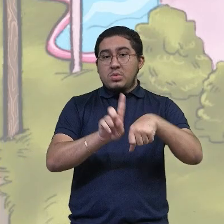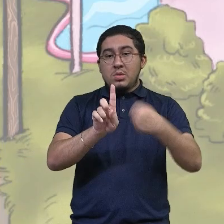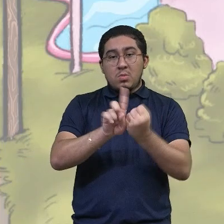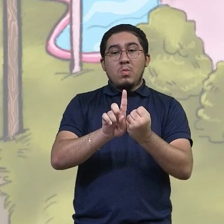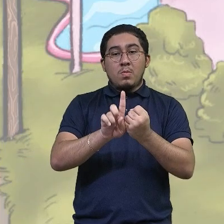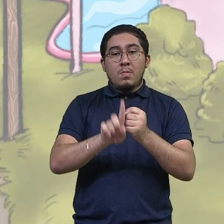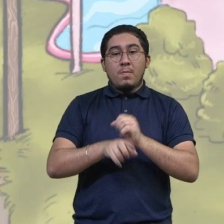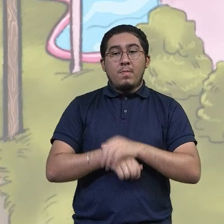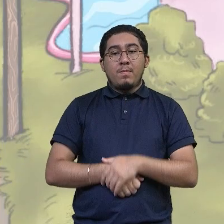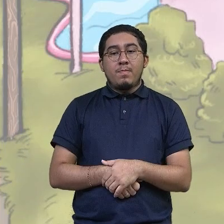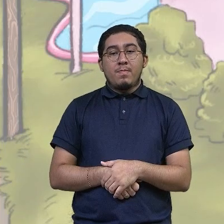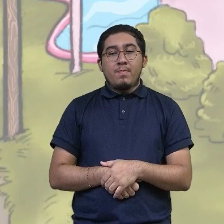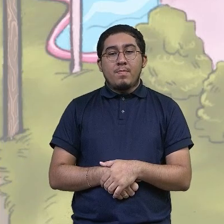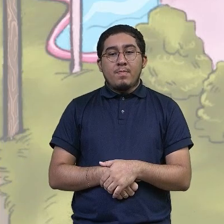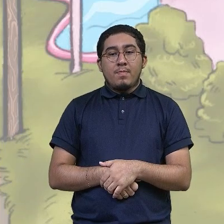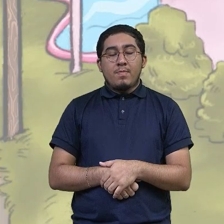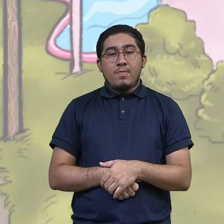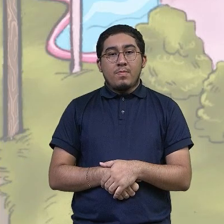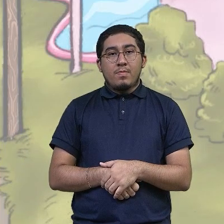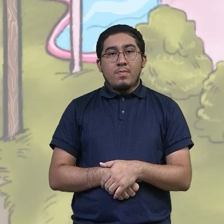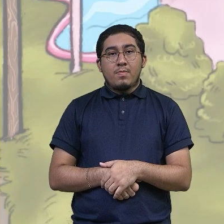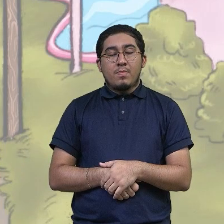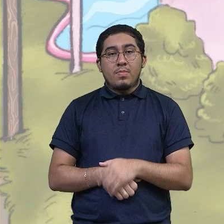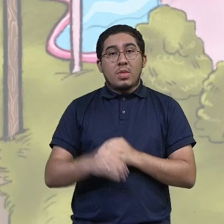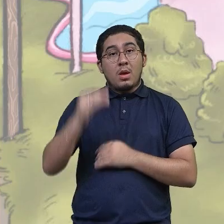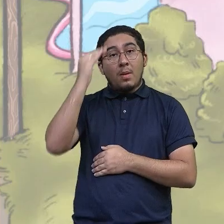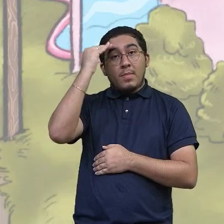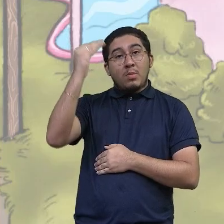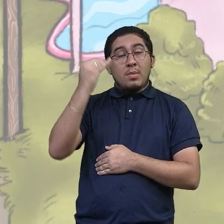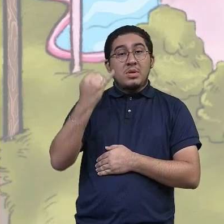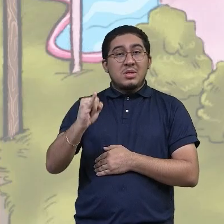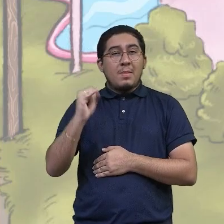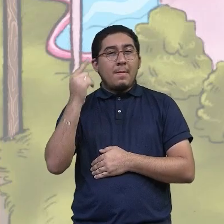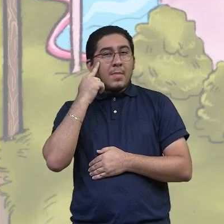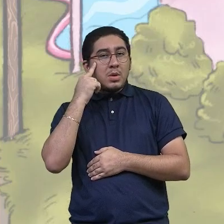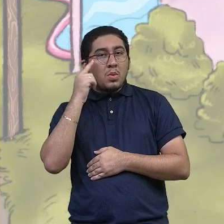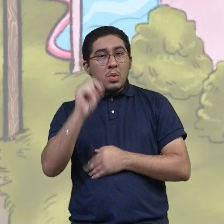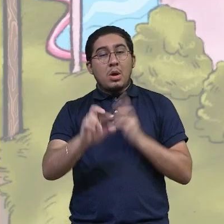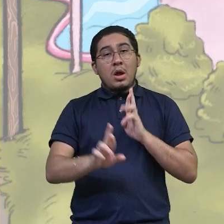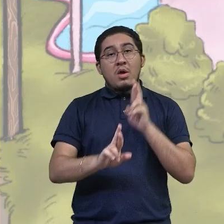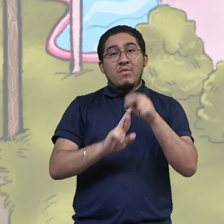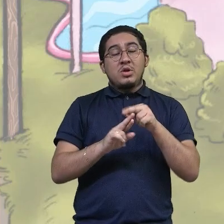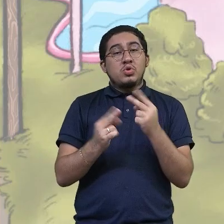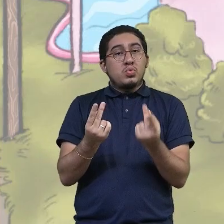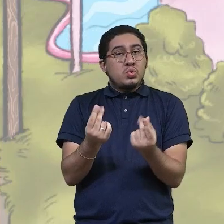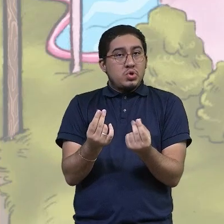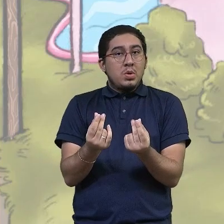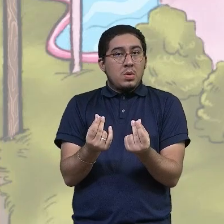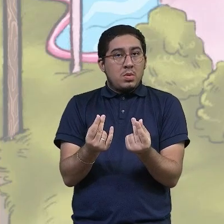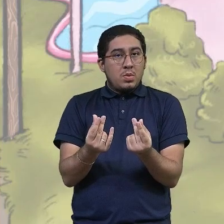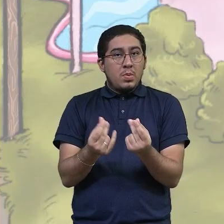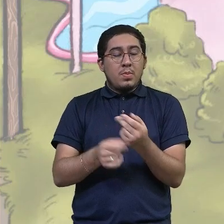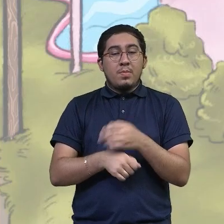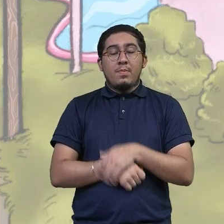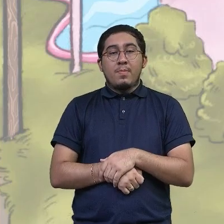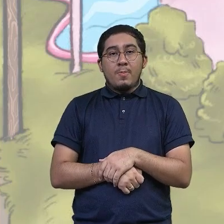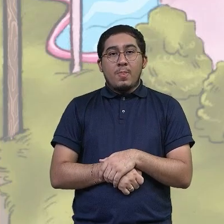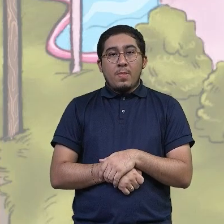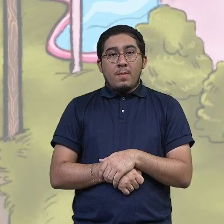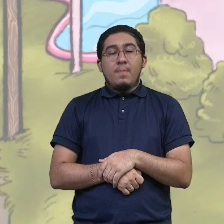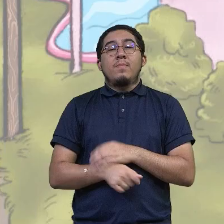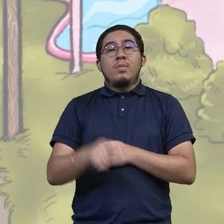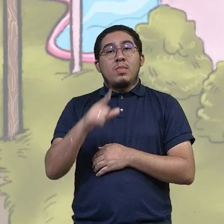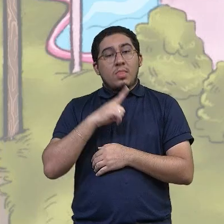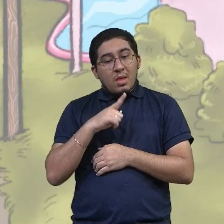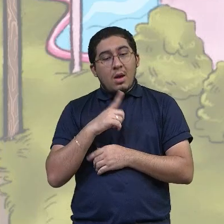é? Principalmente quando você pesa a questão do financeiro, não é? Então, por mais que se haja